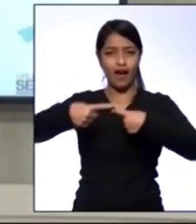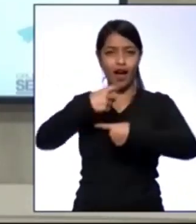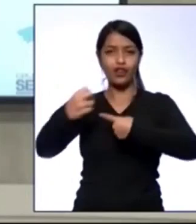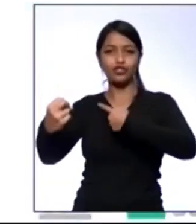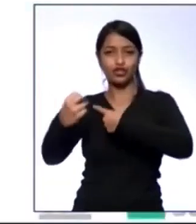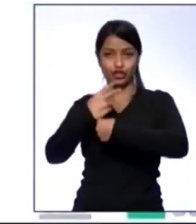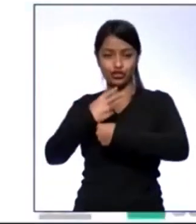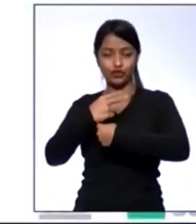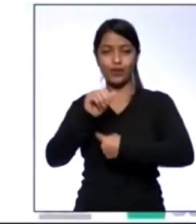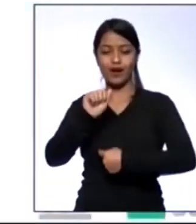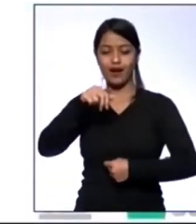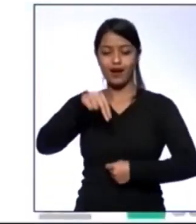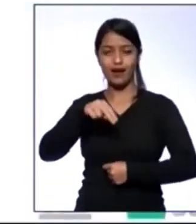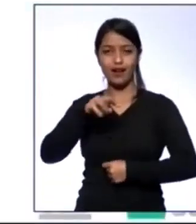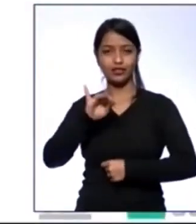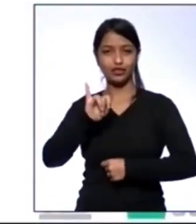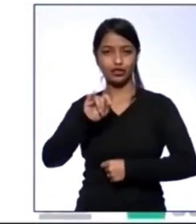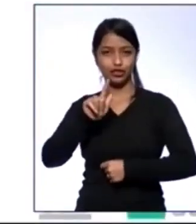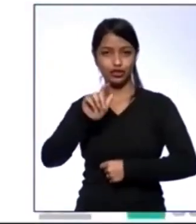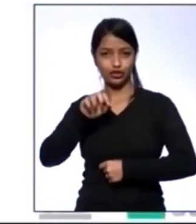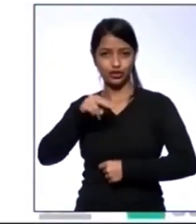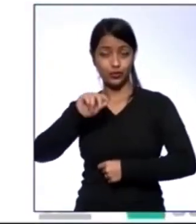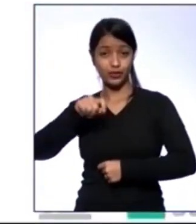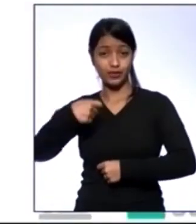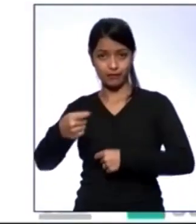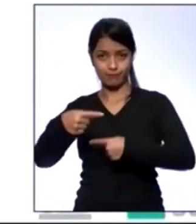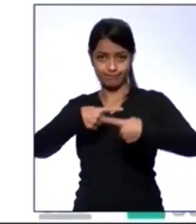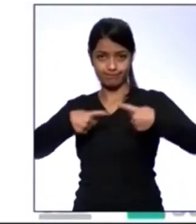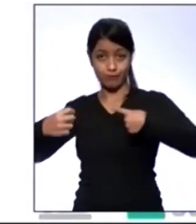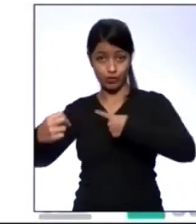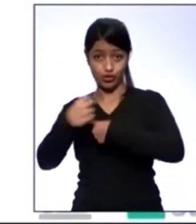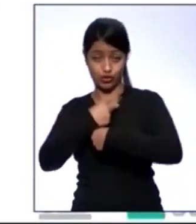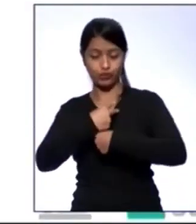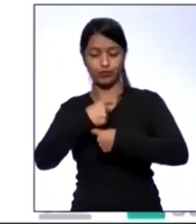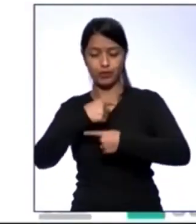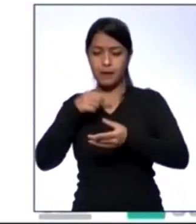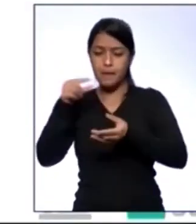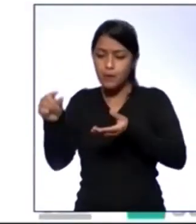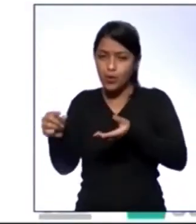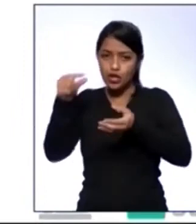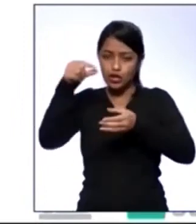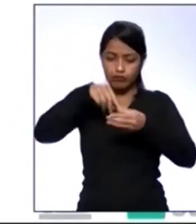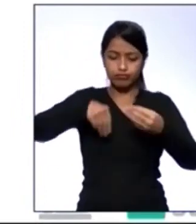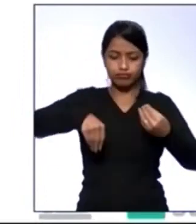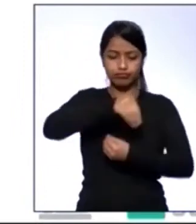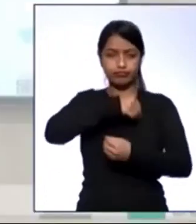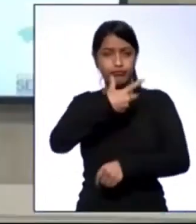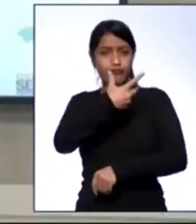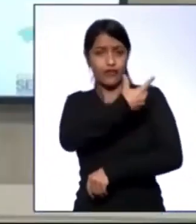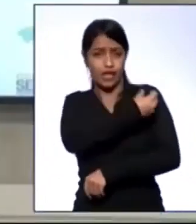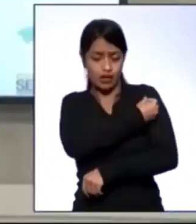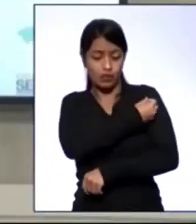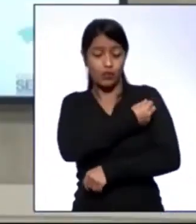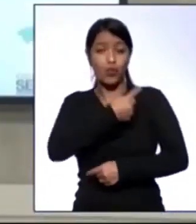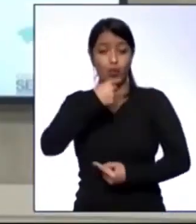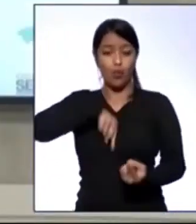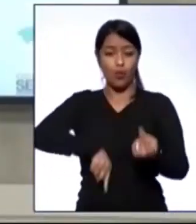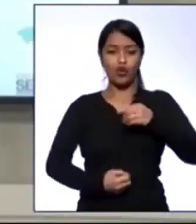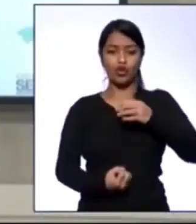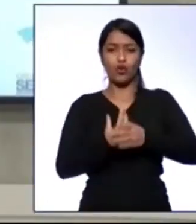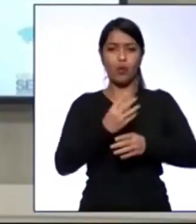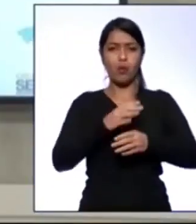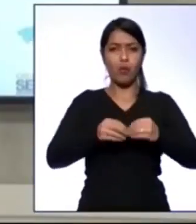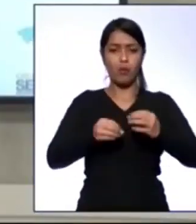sarampo, eu passo a produzir anticorpos contra o sarampo. Quando eu entro em contato com o vírus do sarampo